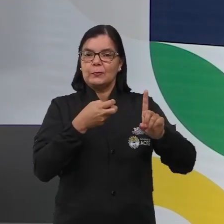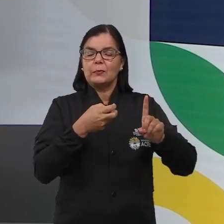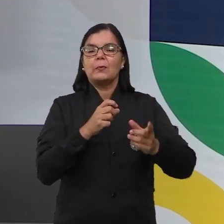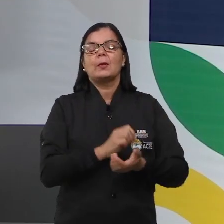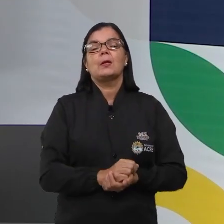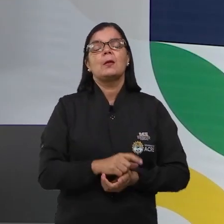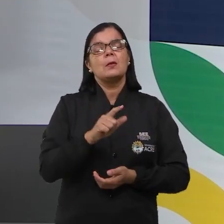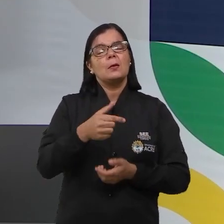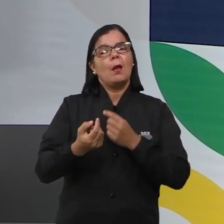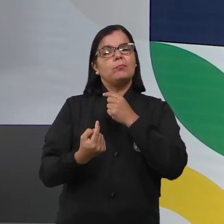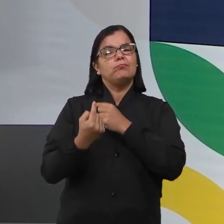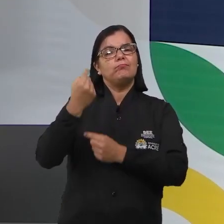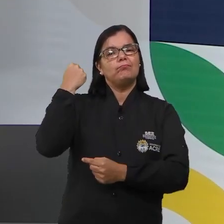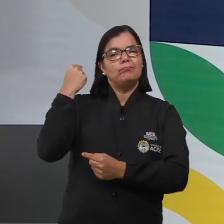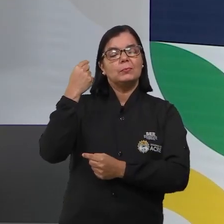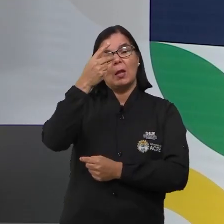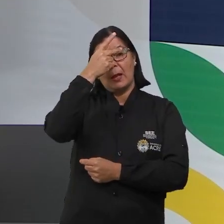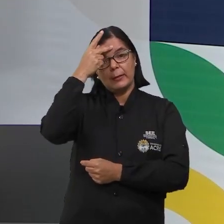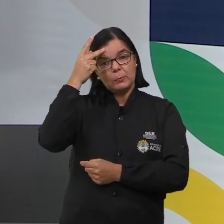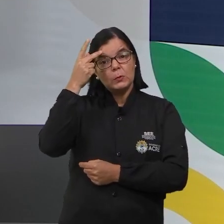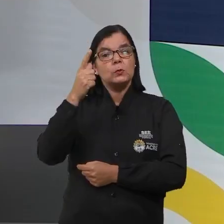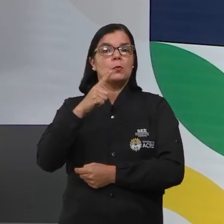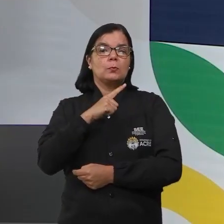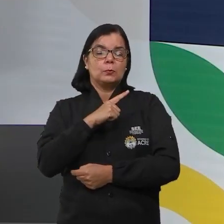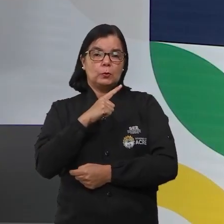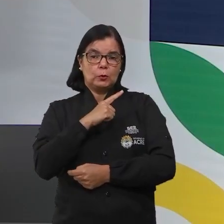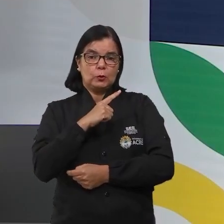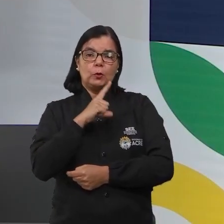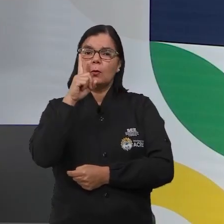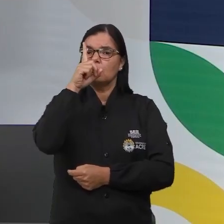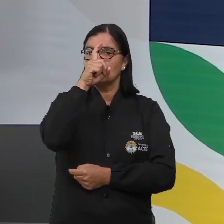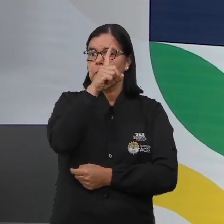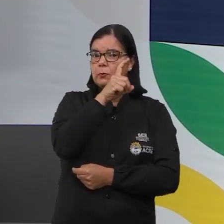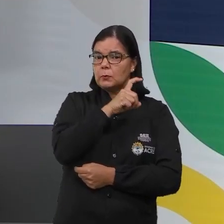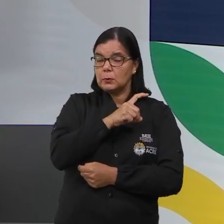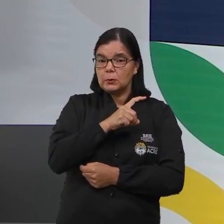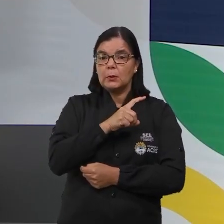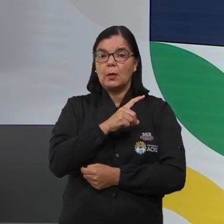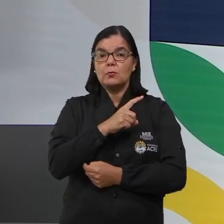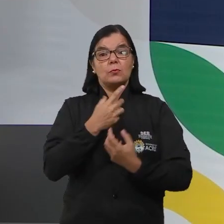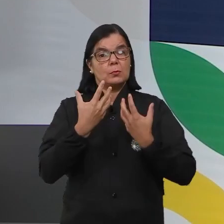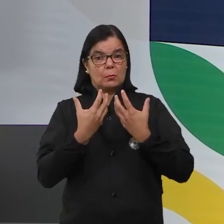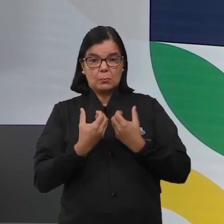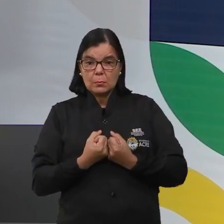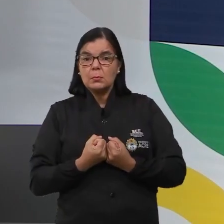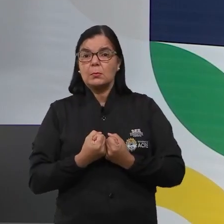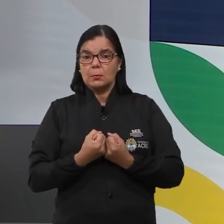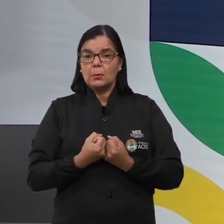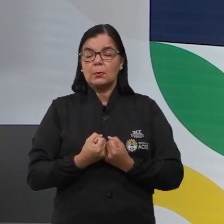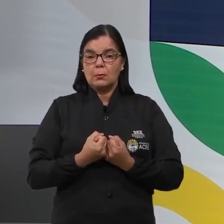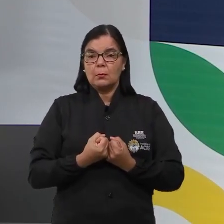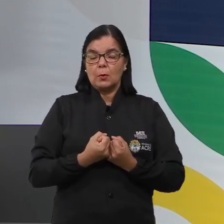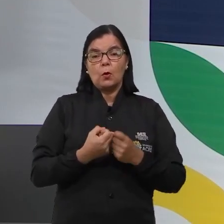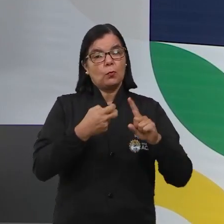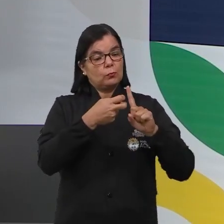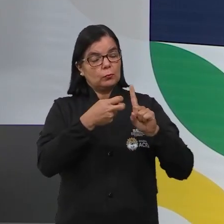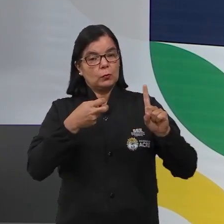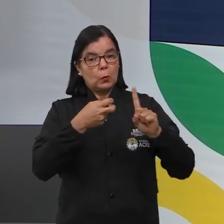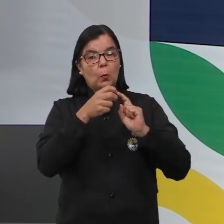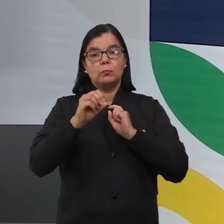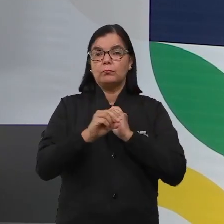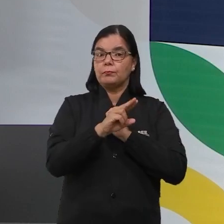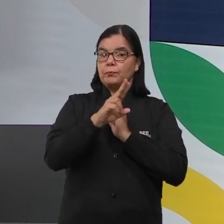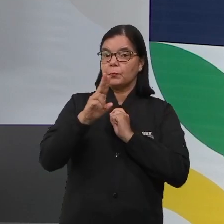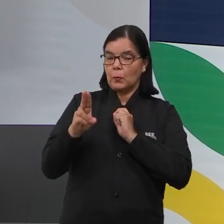há um tempo atrás as pessoas tinham dificuldade de se apresentar como indígena